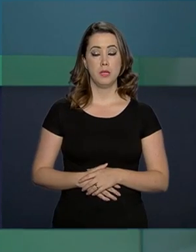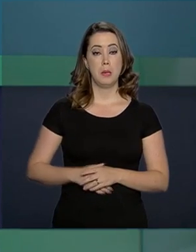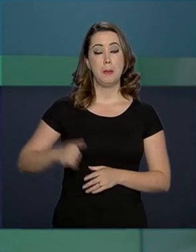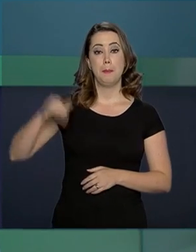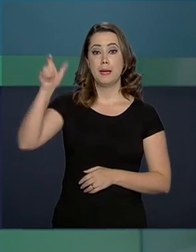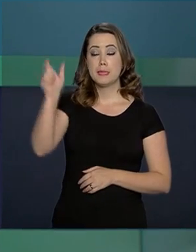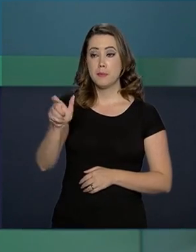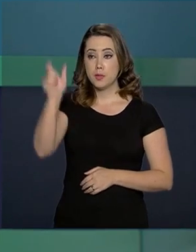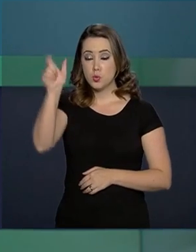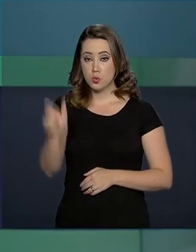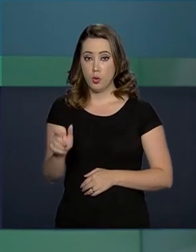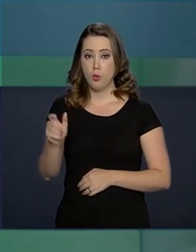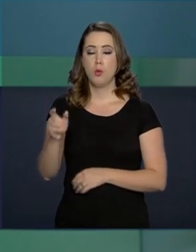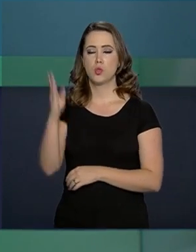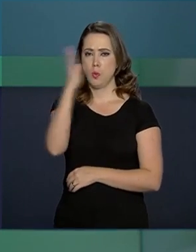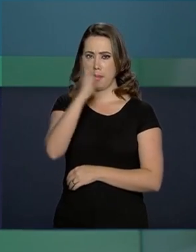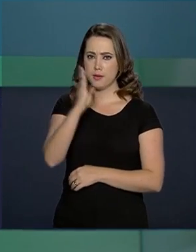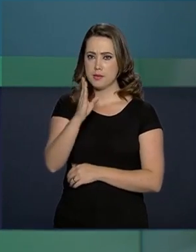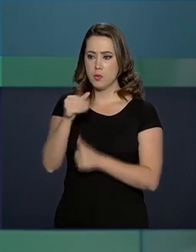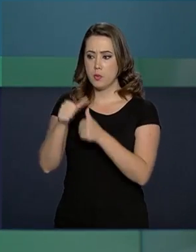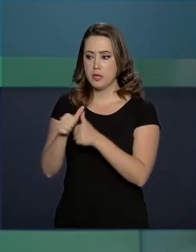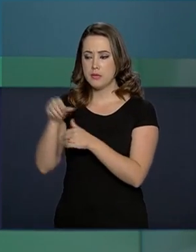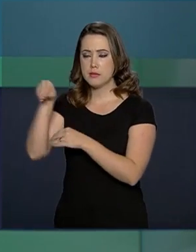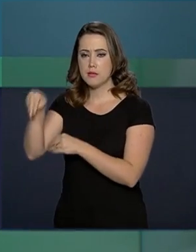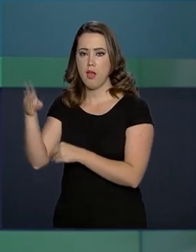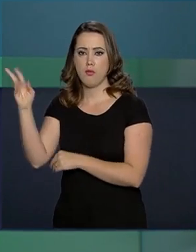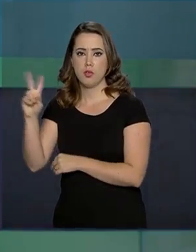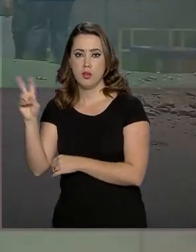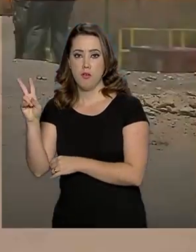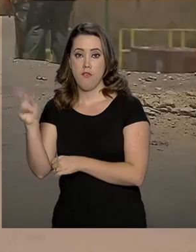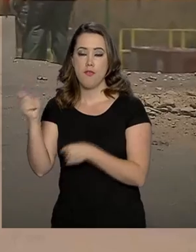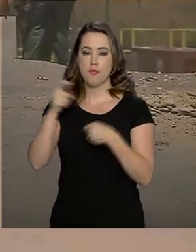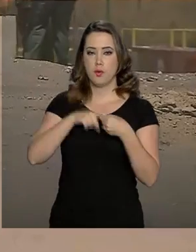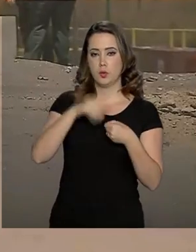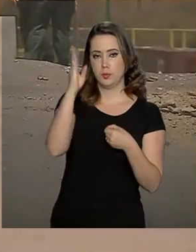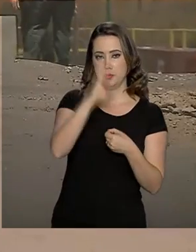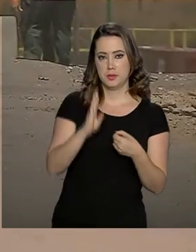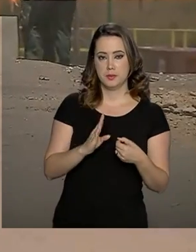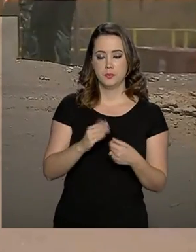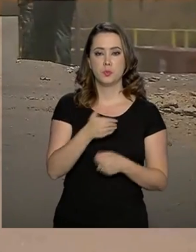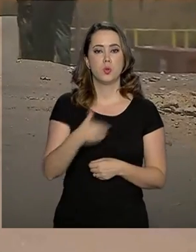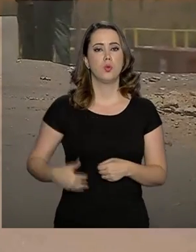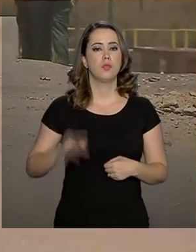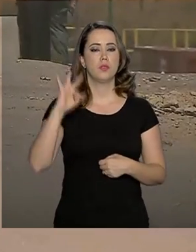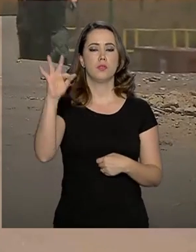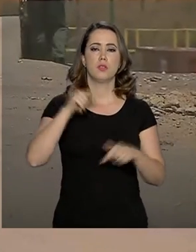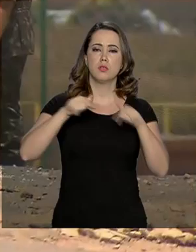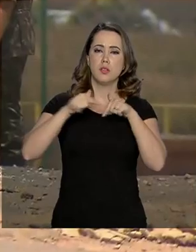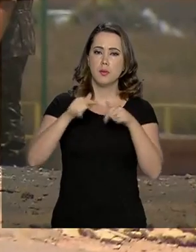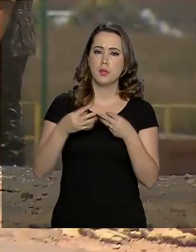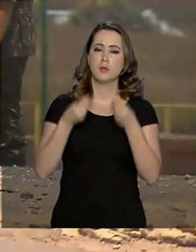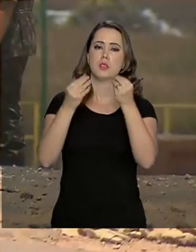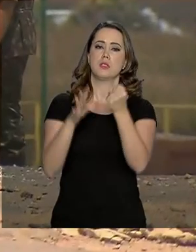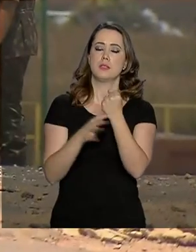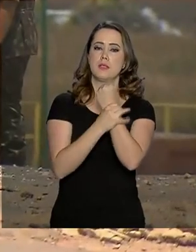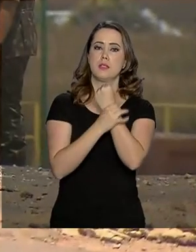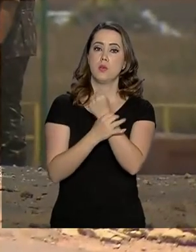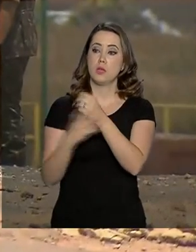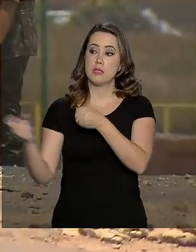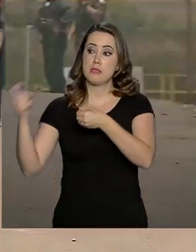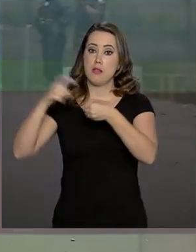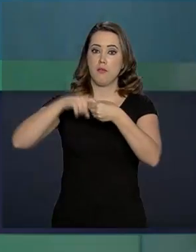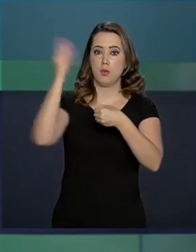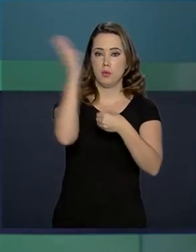Mais brasileiros que estavam na Venezuela retornam ao Brasil. O governo federal trabalha para garantir a segurança na travessia